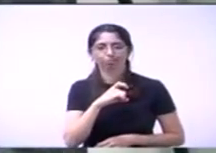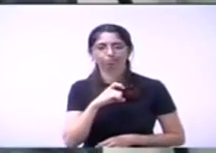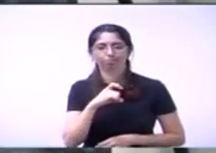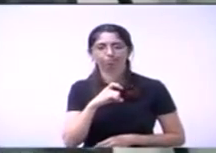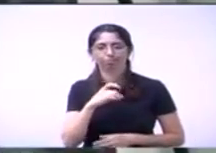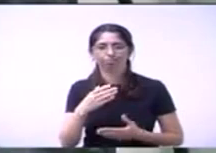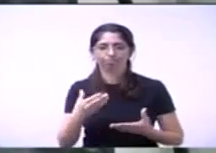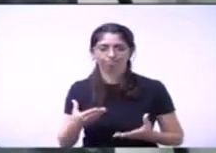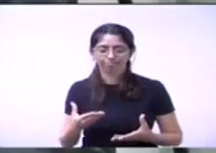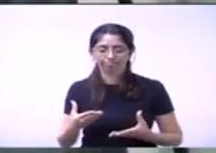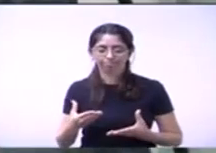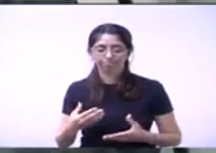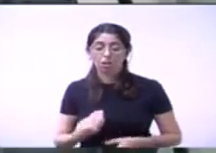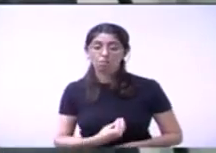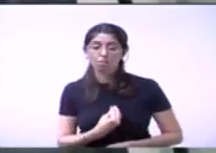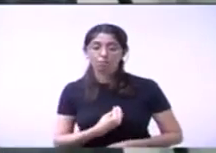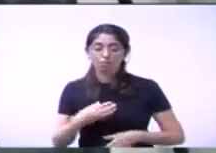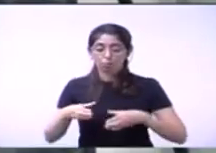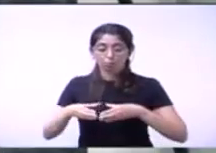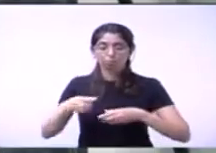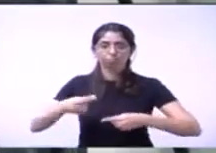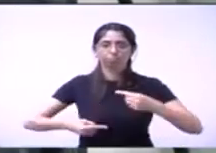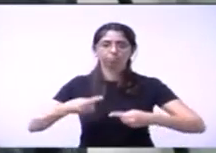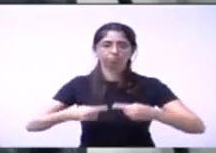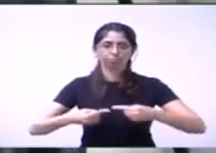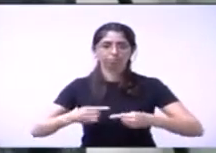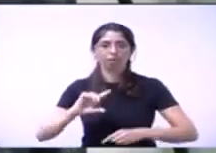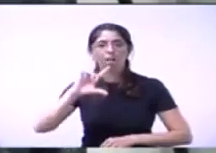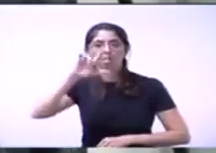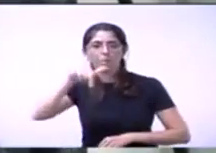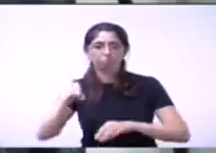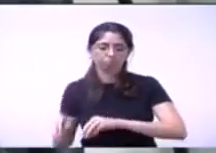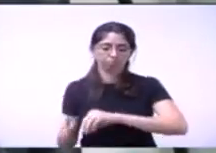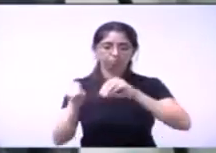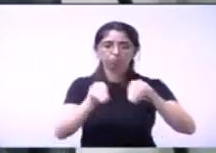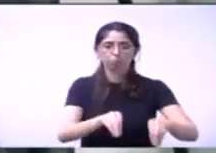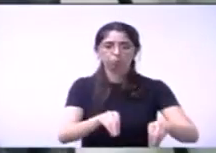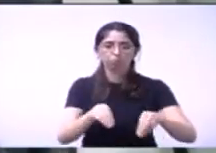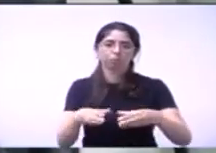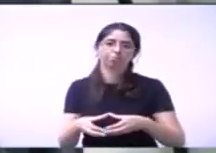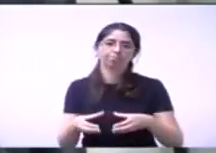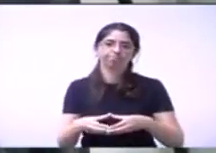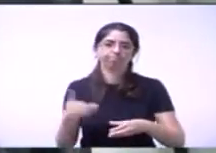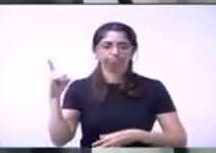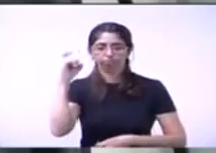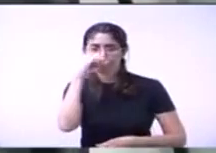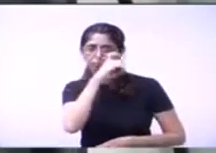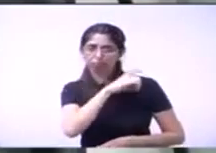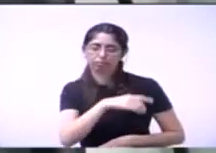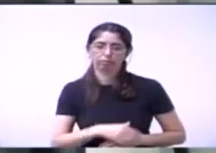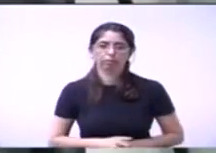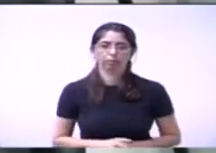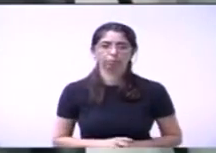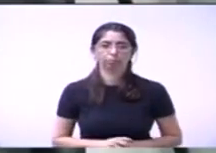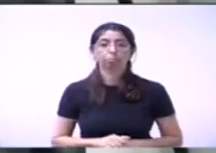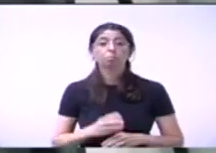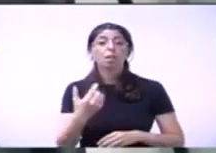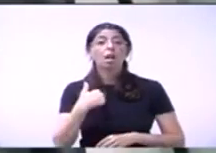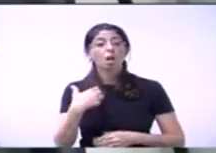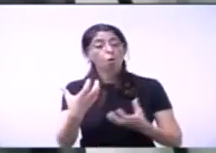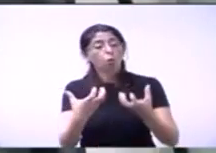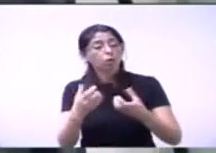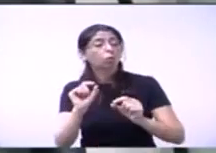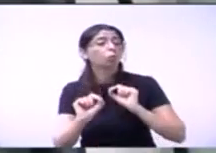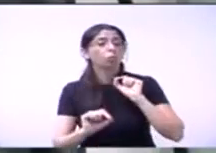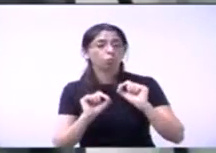tudo que eu queria é que eu encontrasse um novo lar que me respeitasse, que fosse de